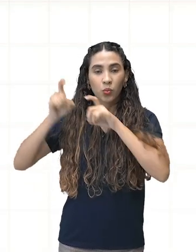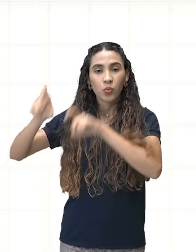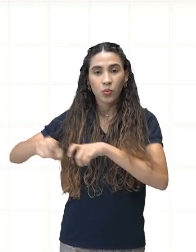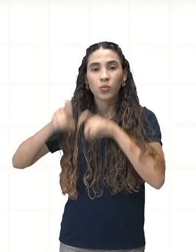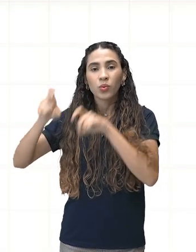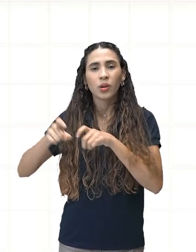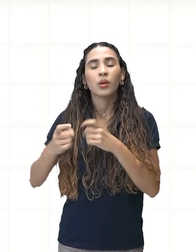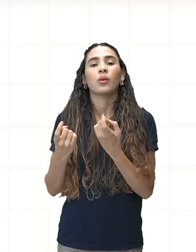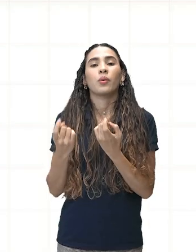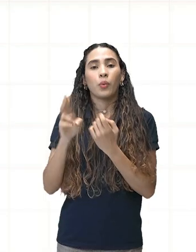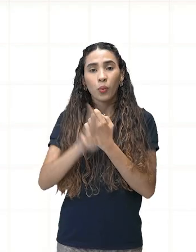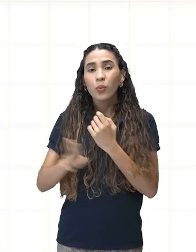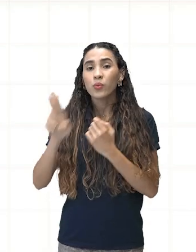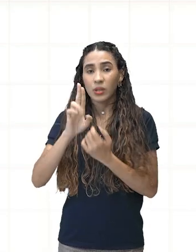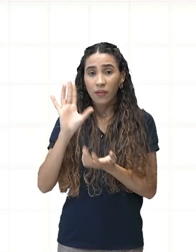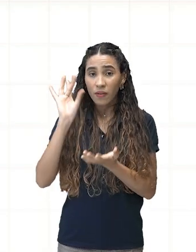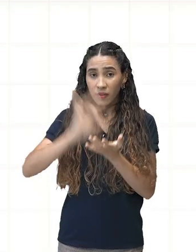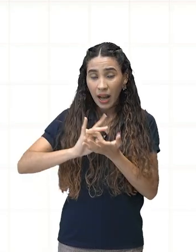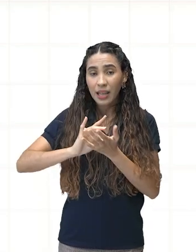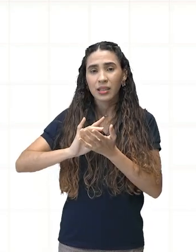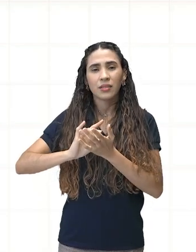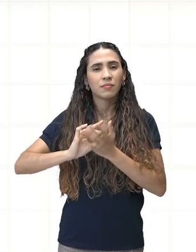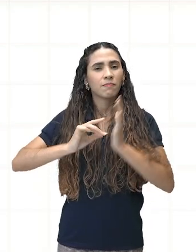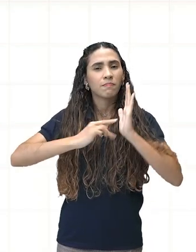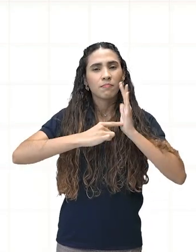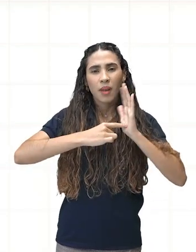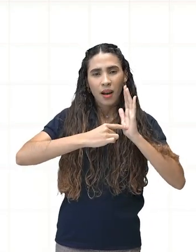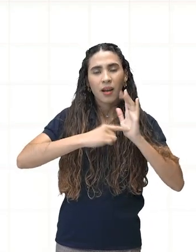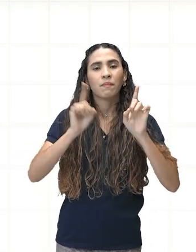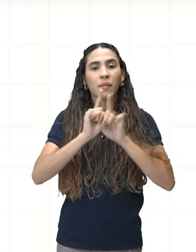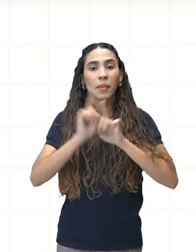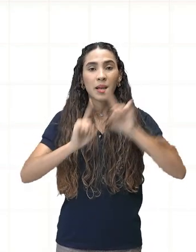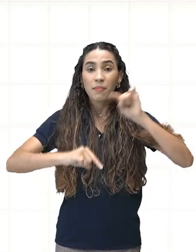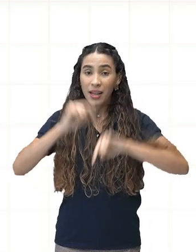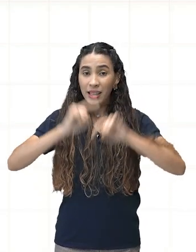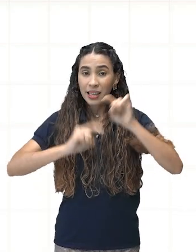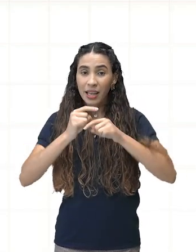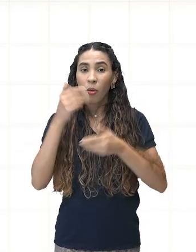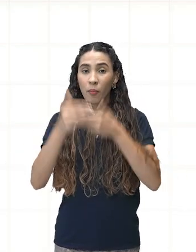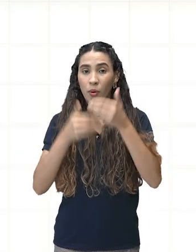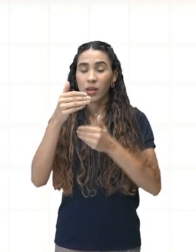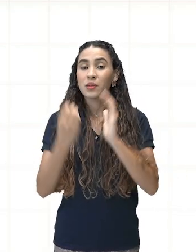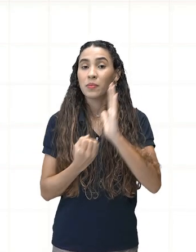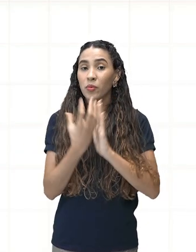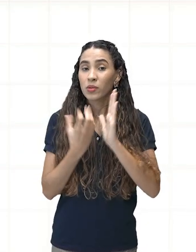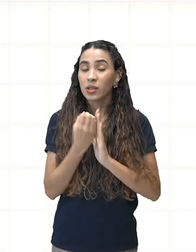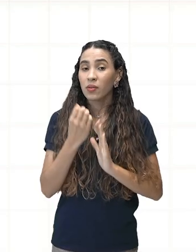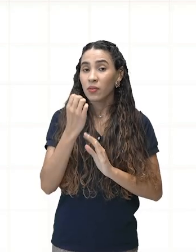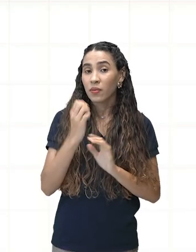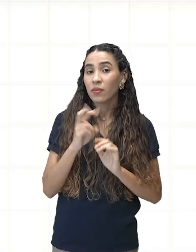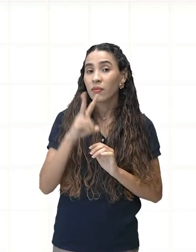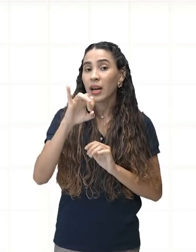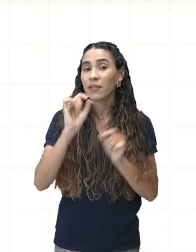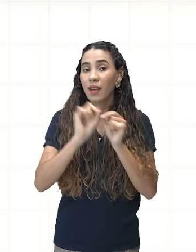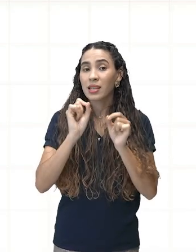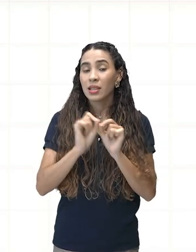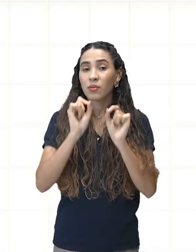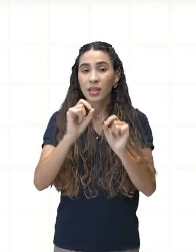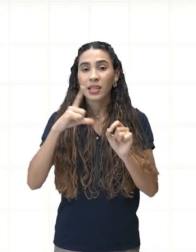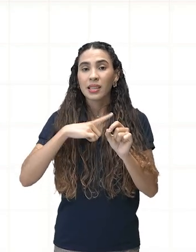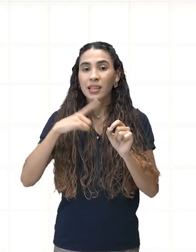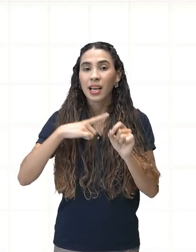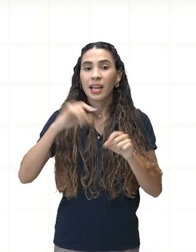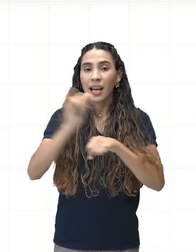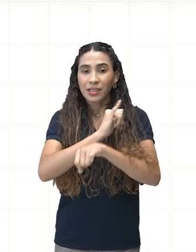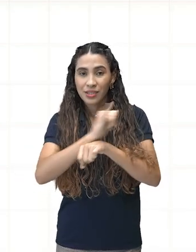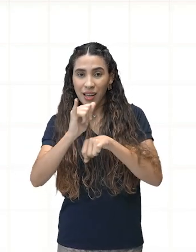utilizam muitos maquinários, muitos equipamentos no seu processo produtivo. Isso faz com que a gente tenha a